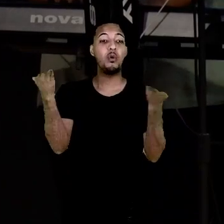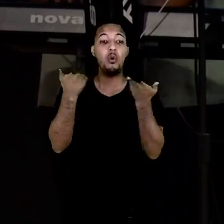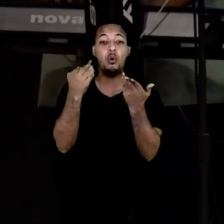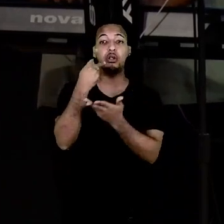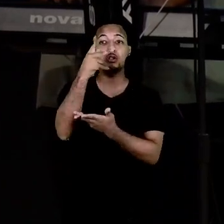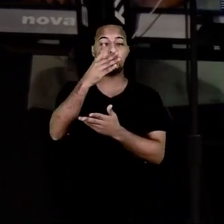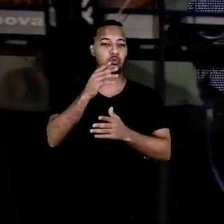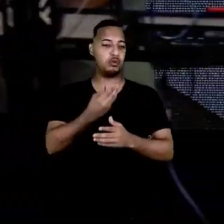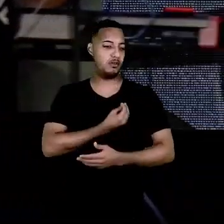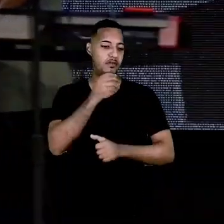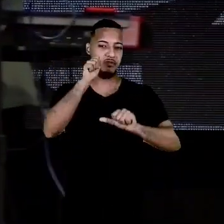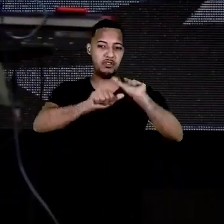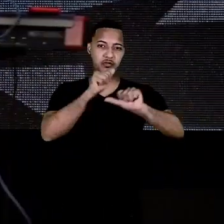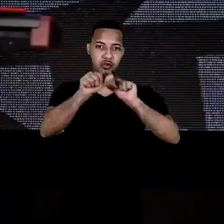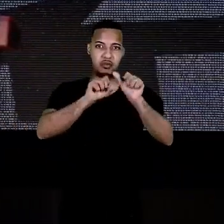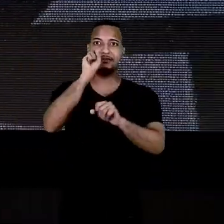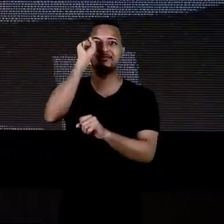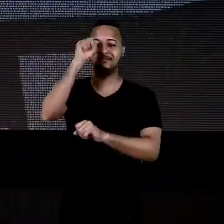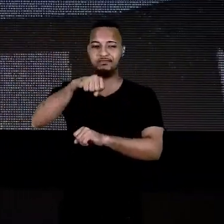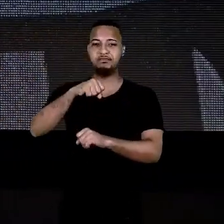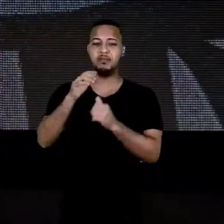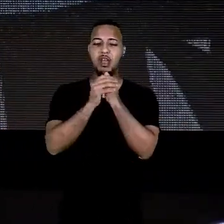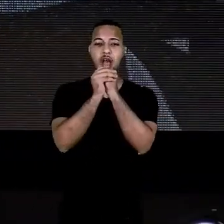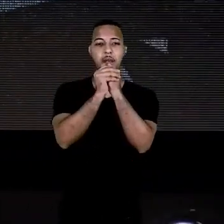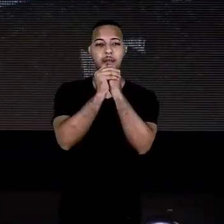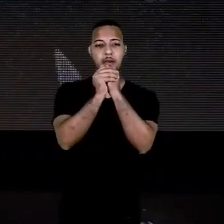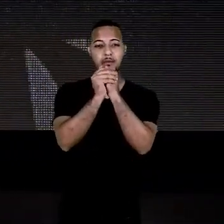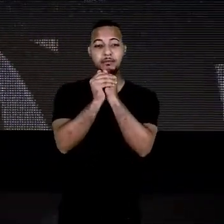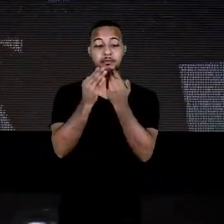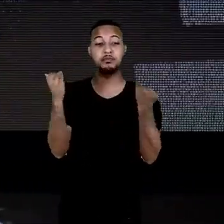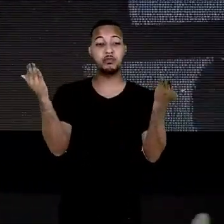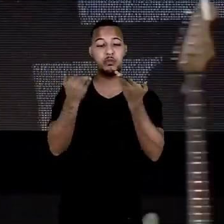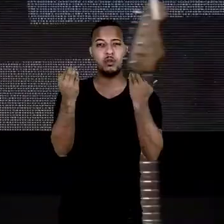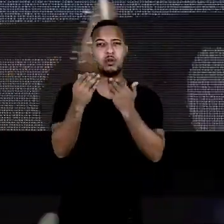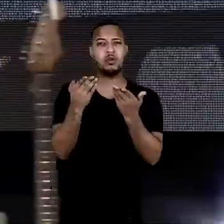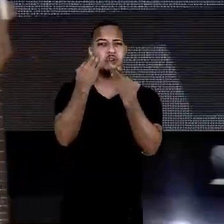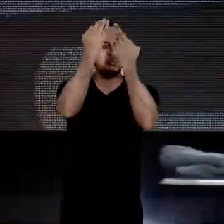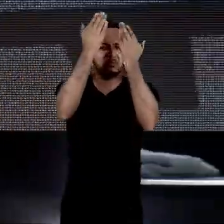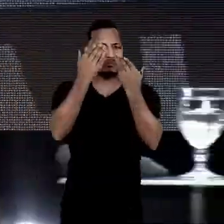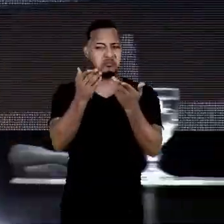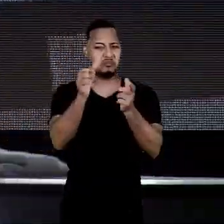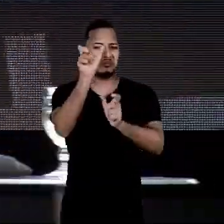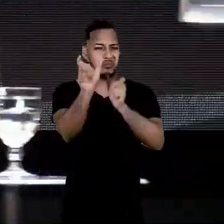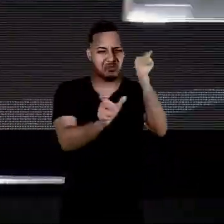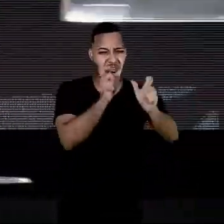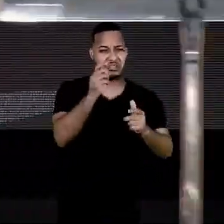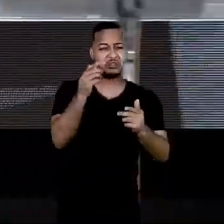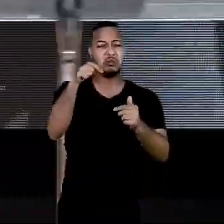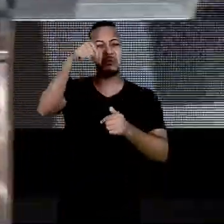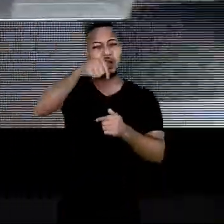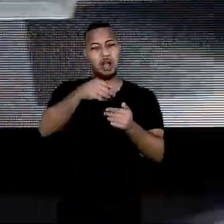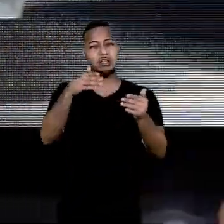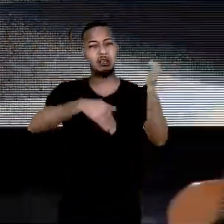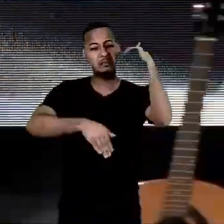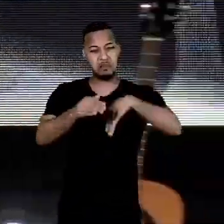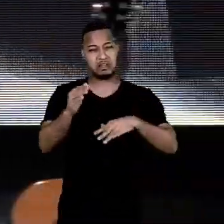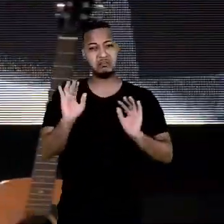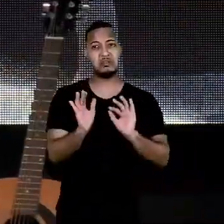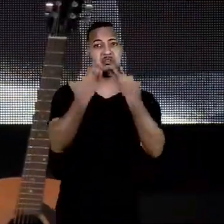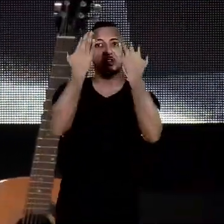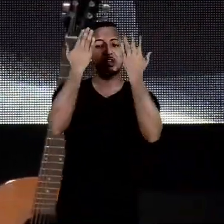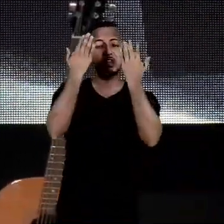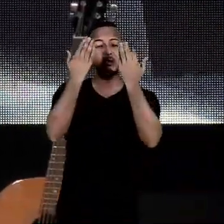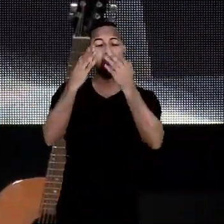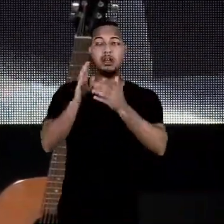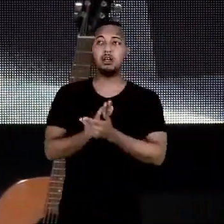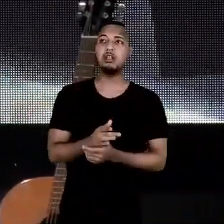transformada? Amém. Hoje você está aqui celebrando e olhando para trás, dizendo assim: meu Deus, como